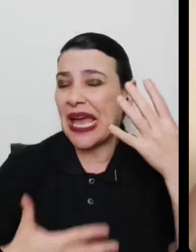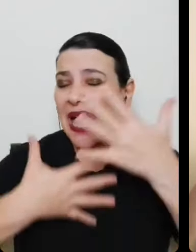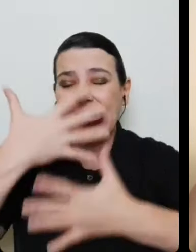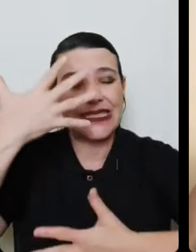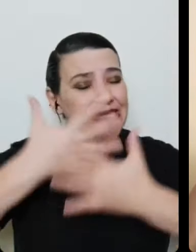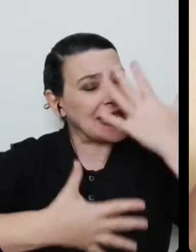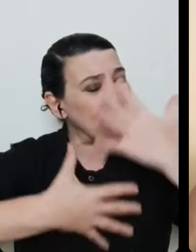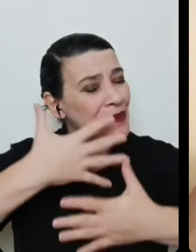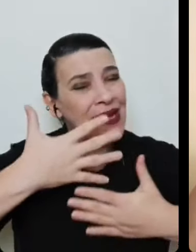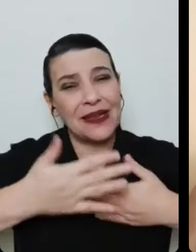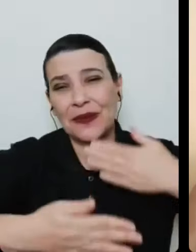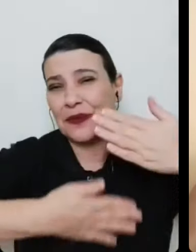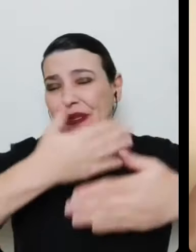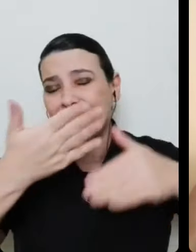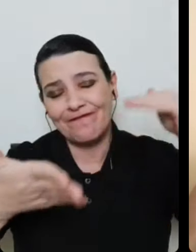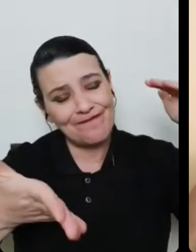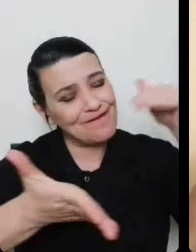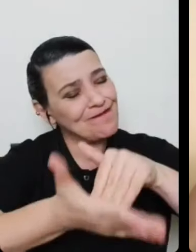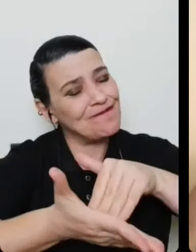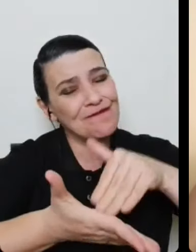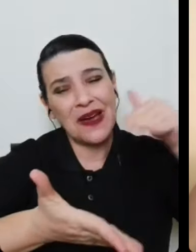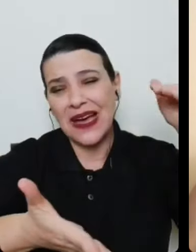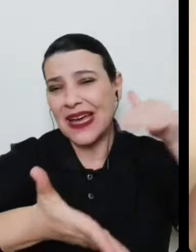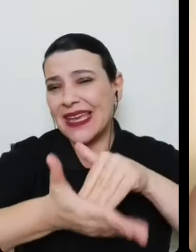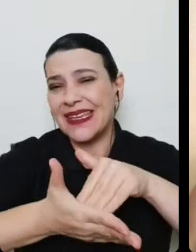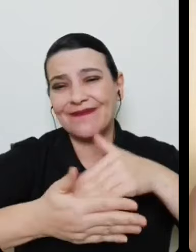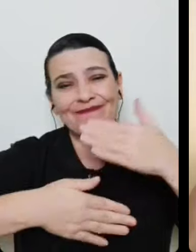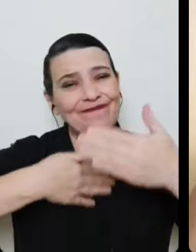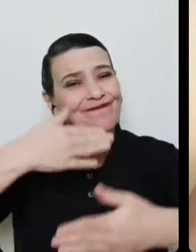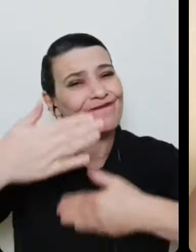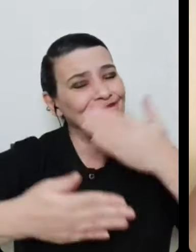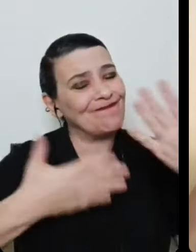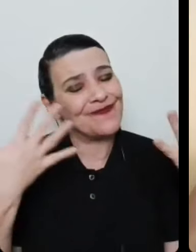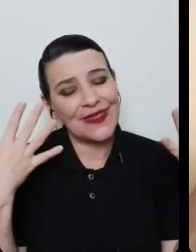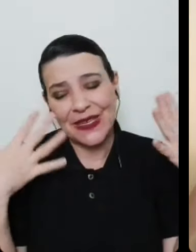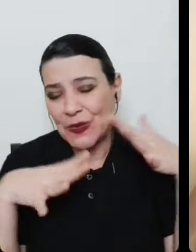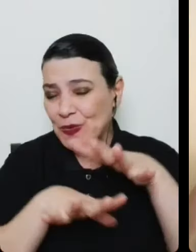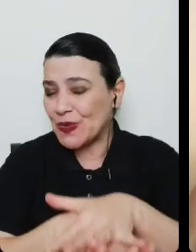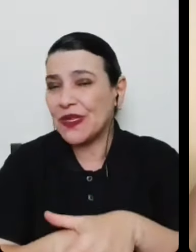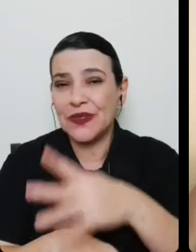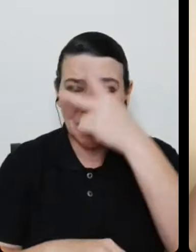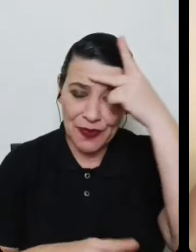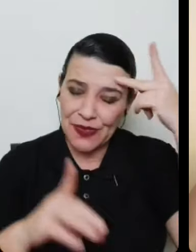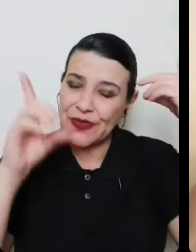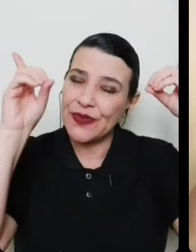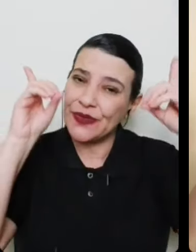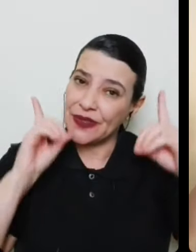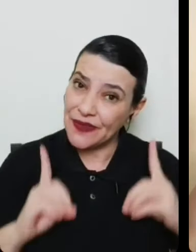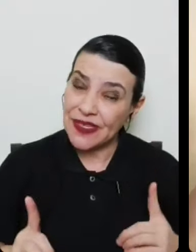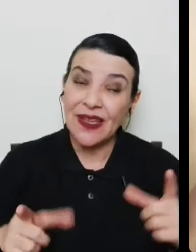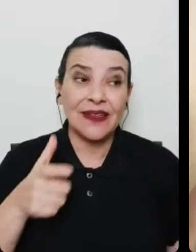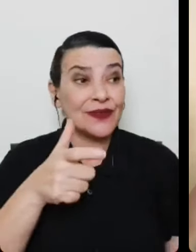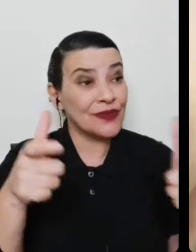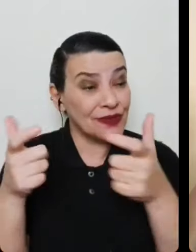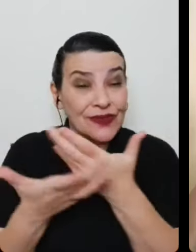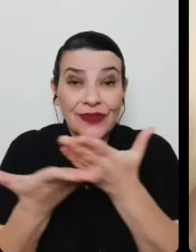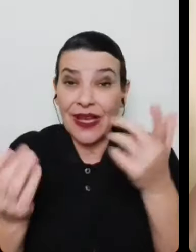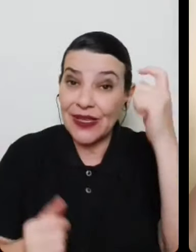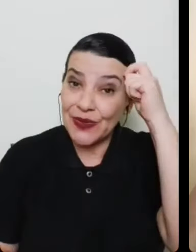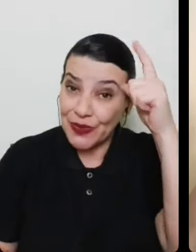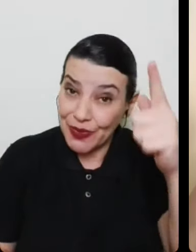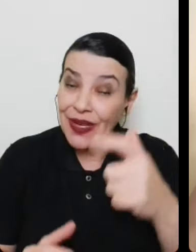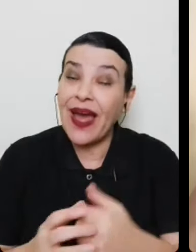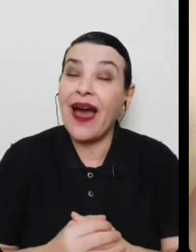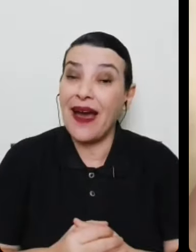são barreiras para esse processo da inclusão de pessoas com deficiência nesses espaços. A